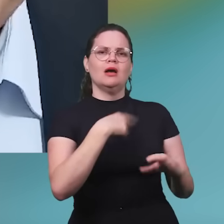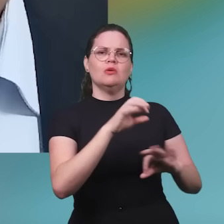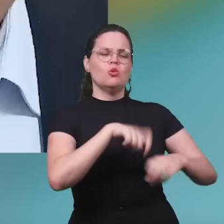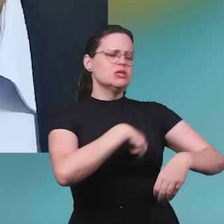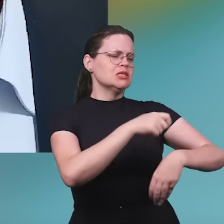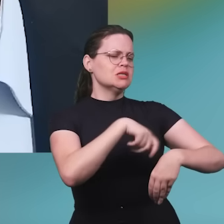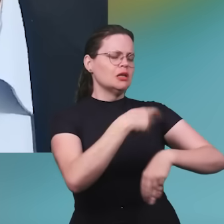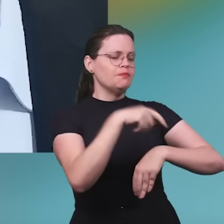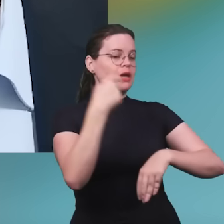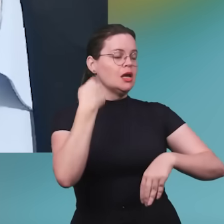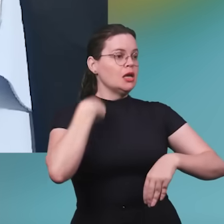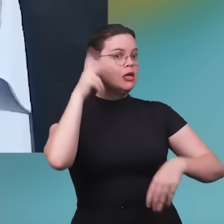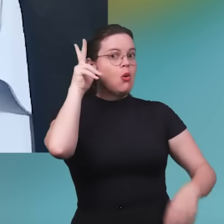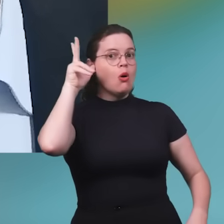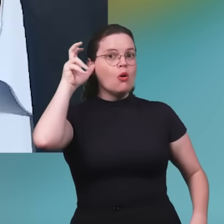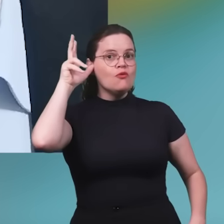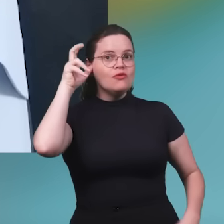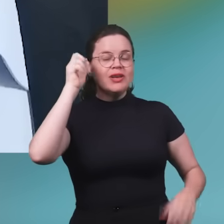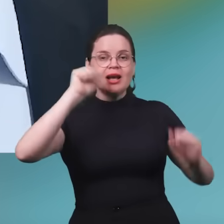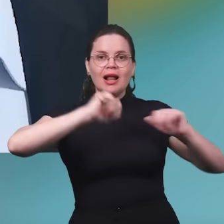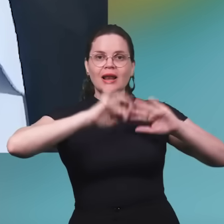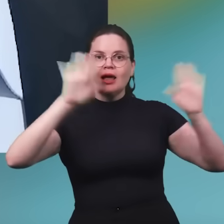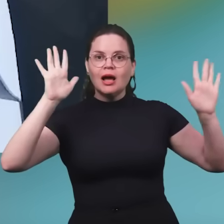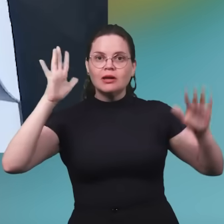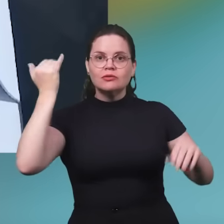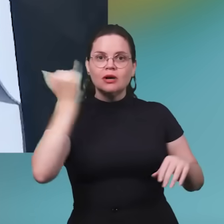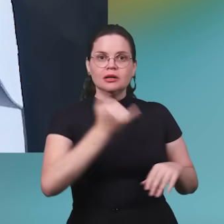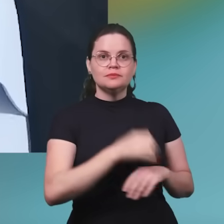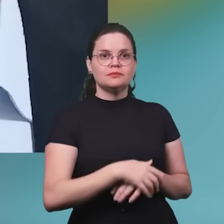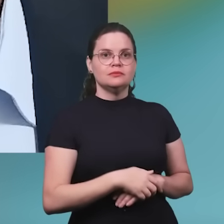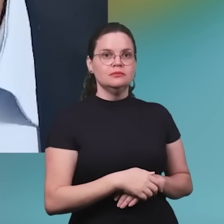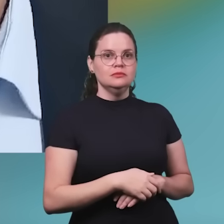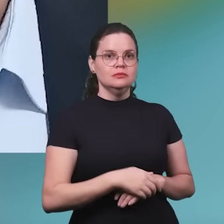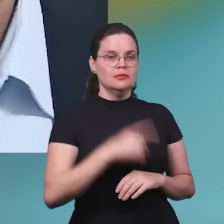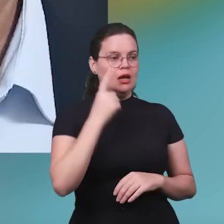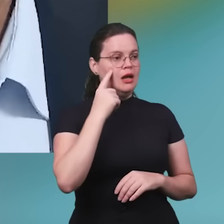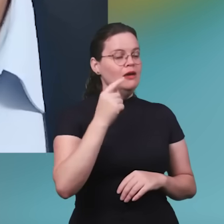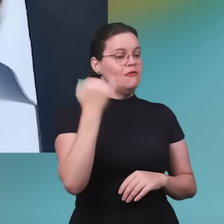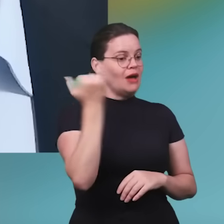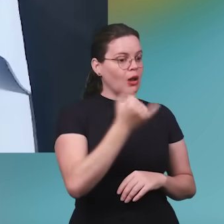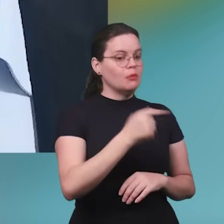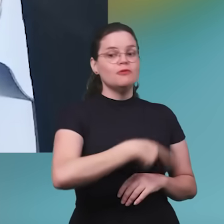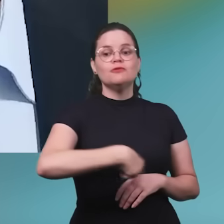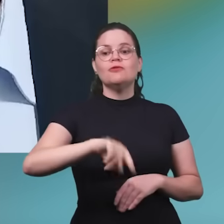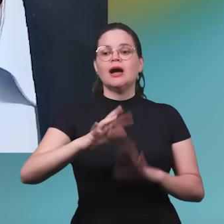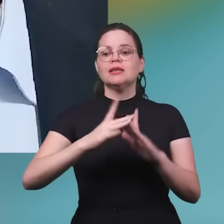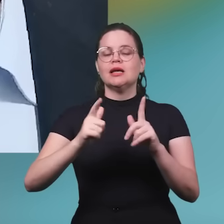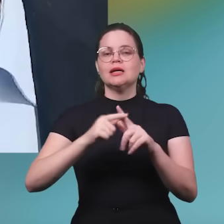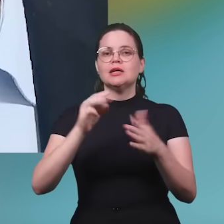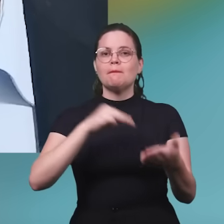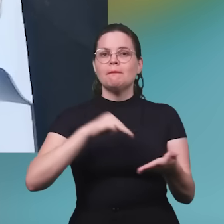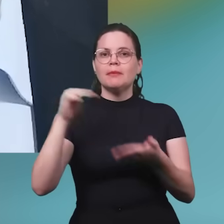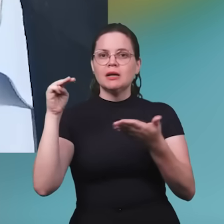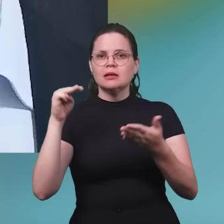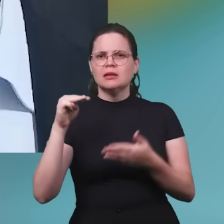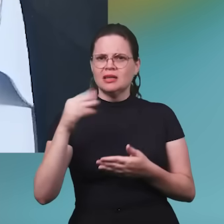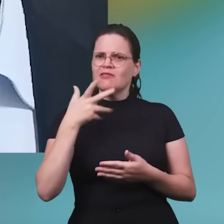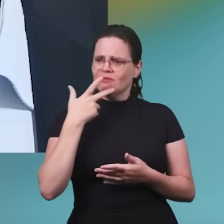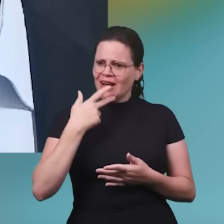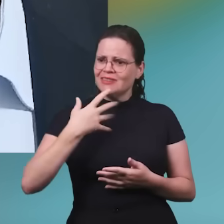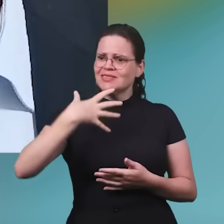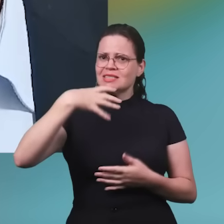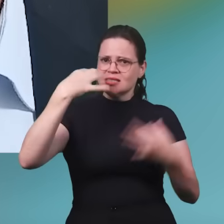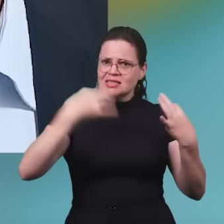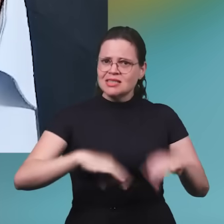muito claramente, Deus falava para mim assim, vá na igreja Maranata. Dizia